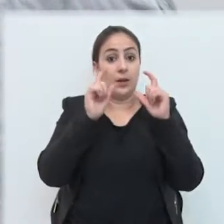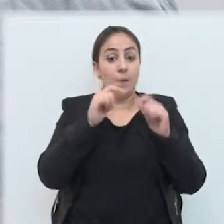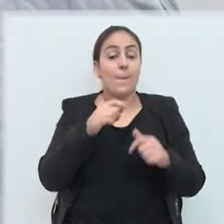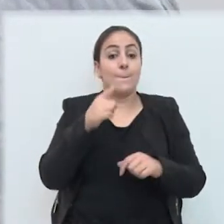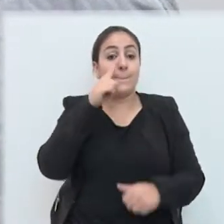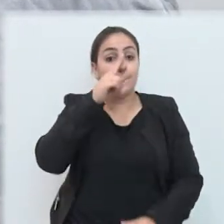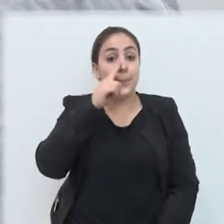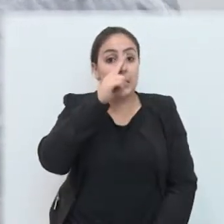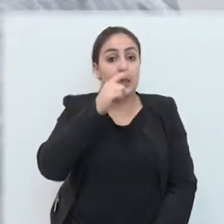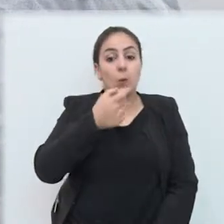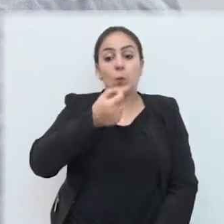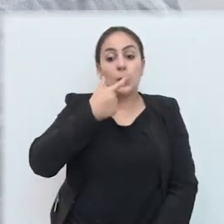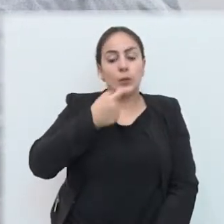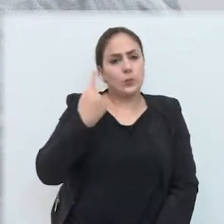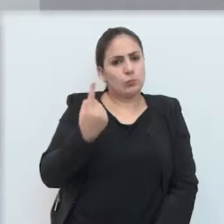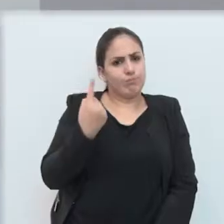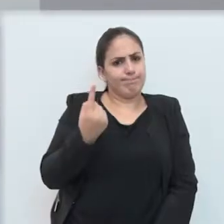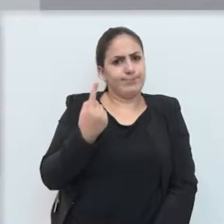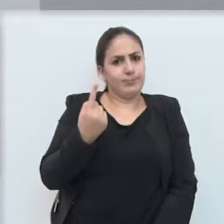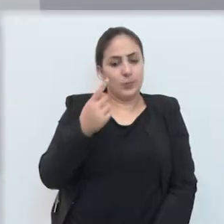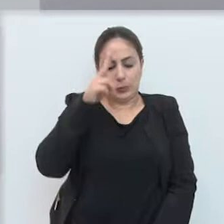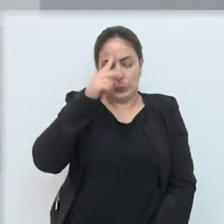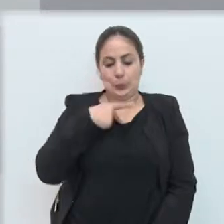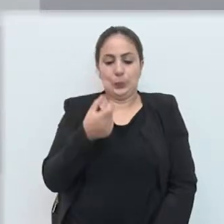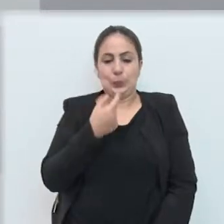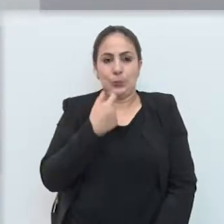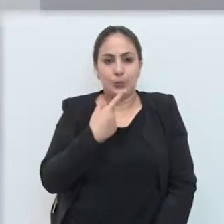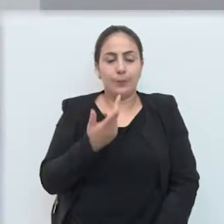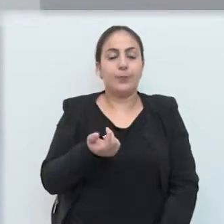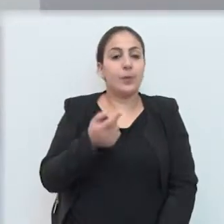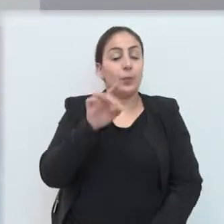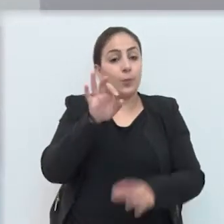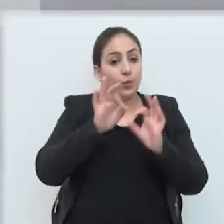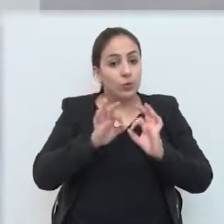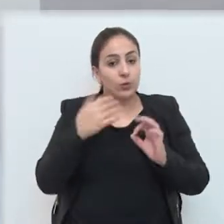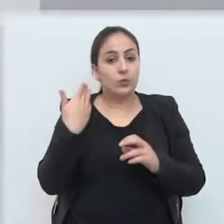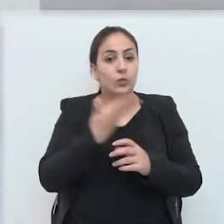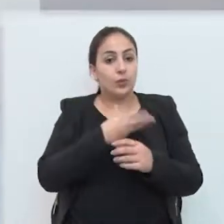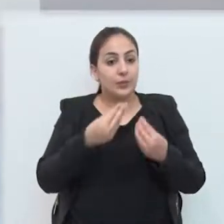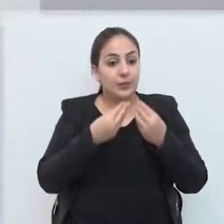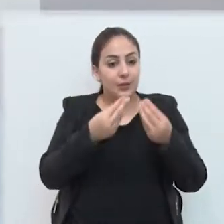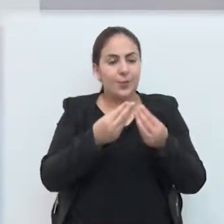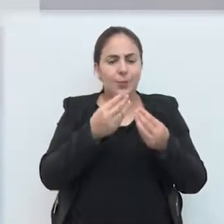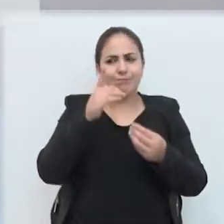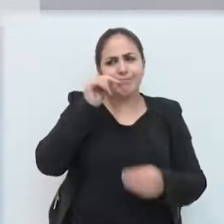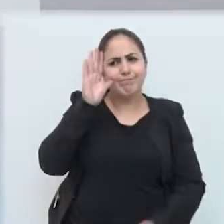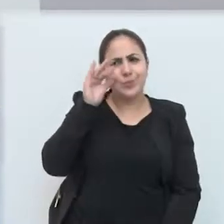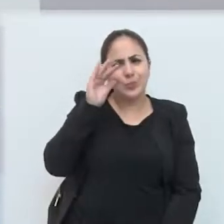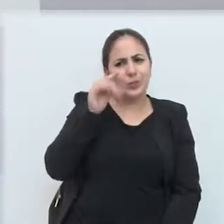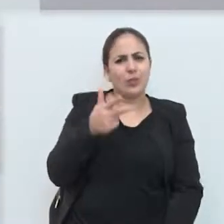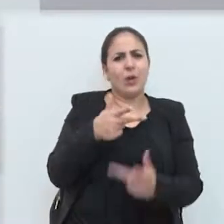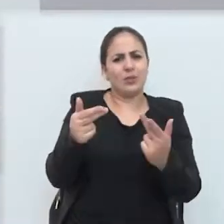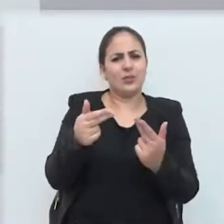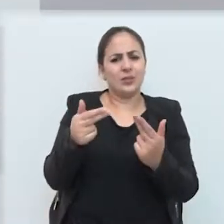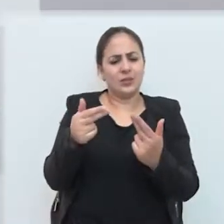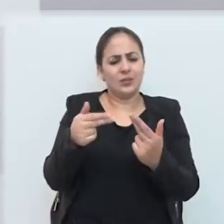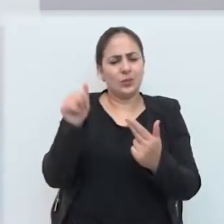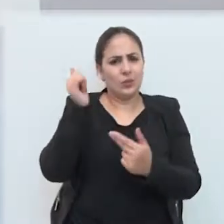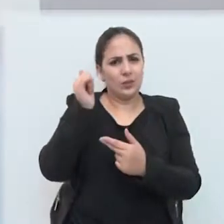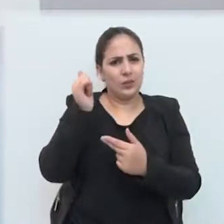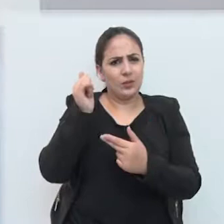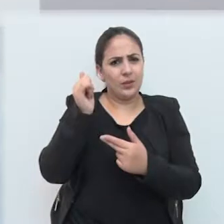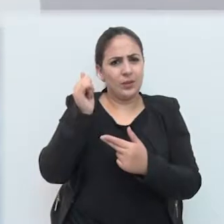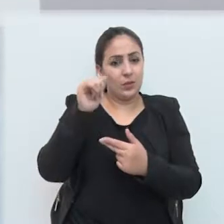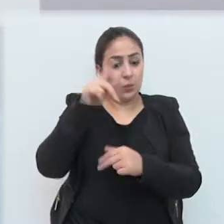da automedicação. Esse projeto nós encaminhamos observando algumas tendências, não só no país,